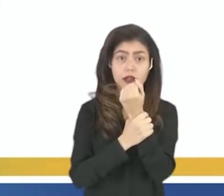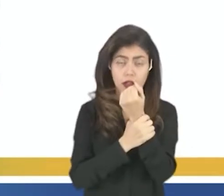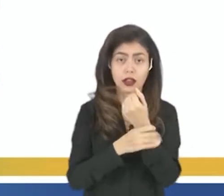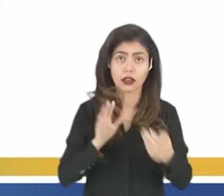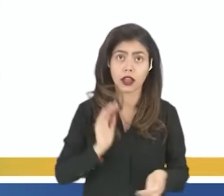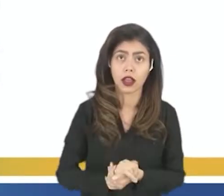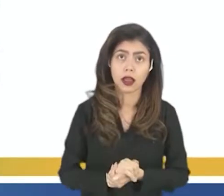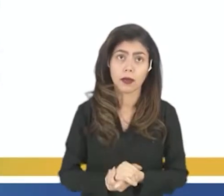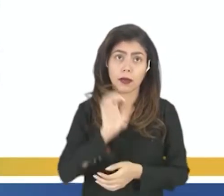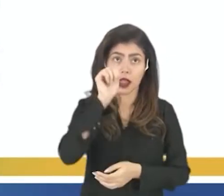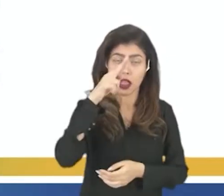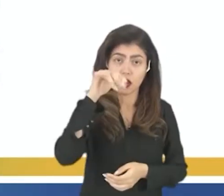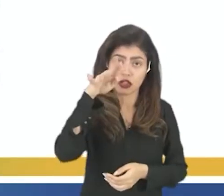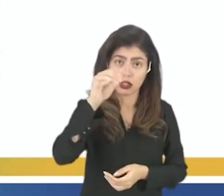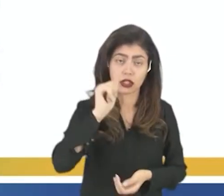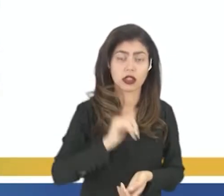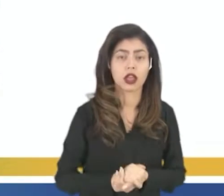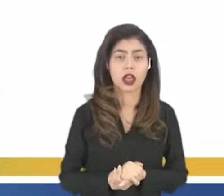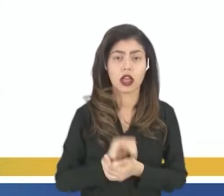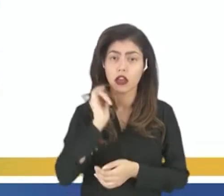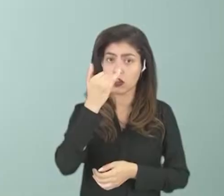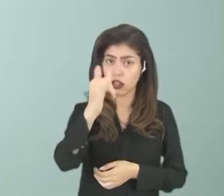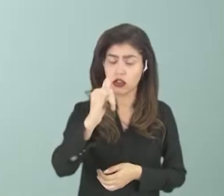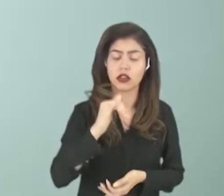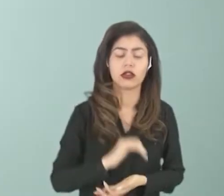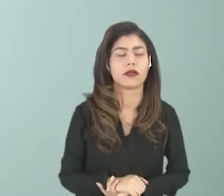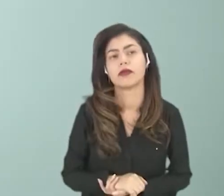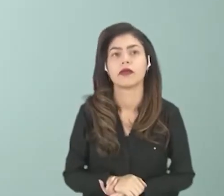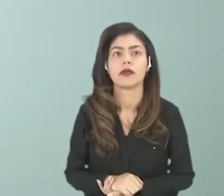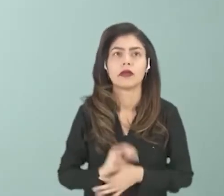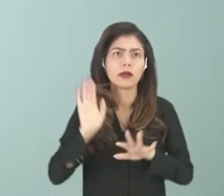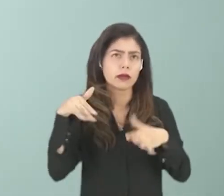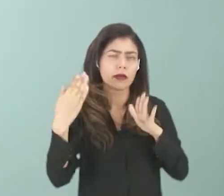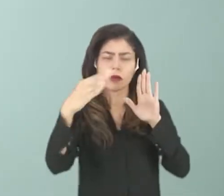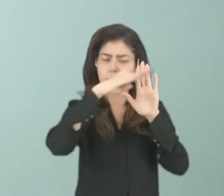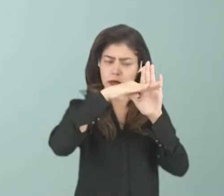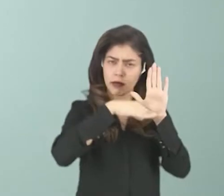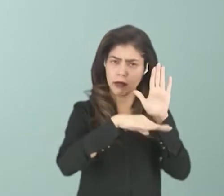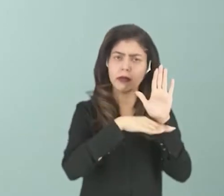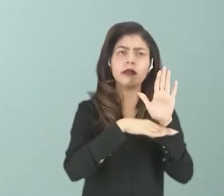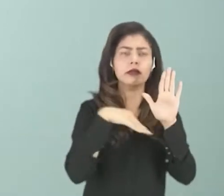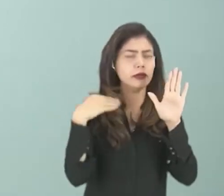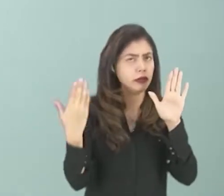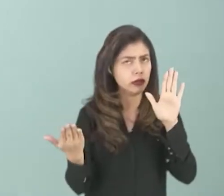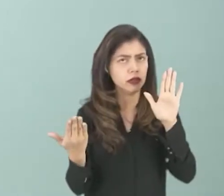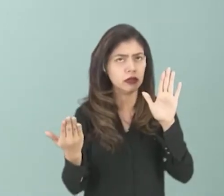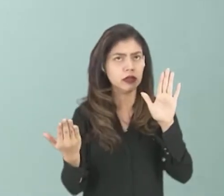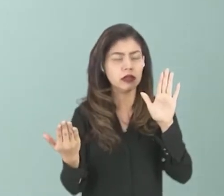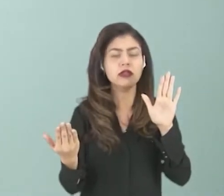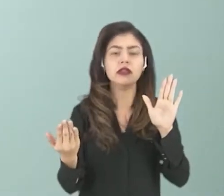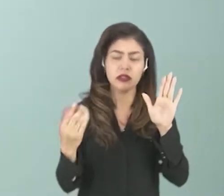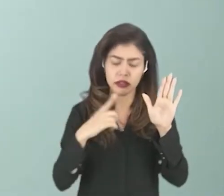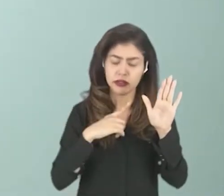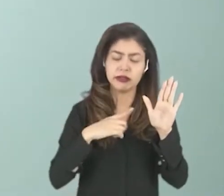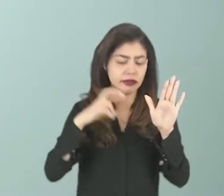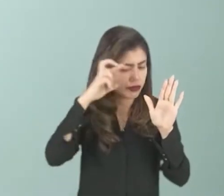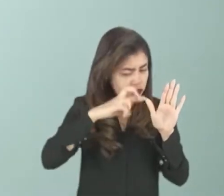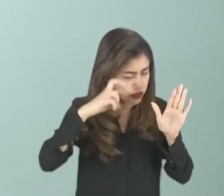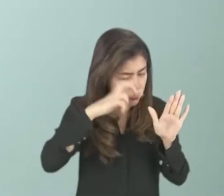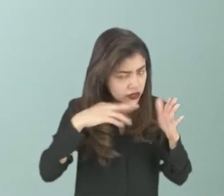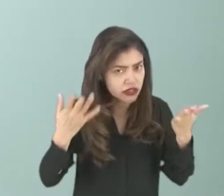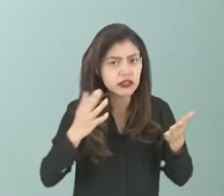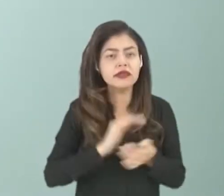realizado pela Agência Internacional de Energia Atômica Então quais são esses parâmetros que precisam ser tomados e